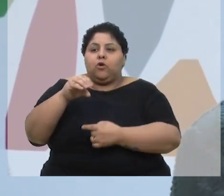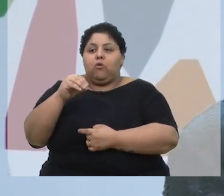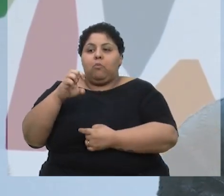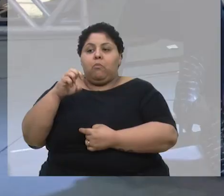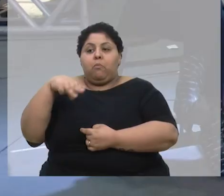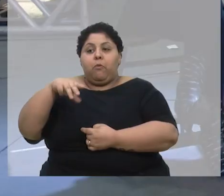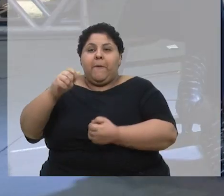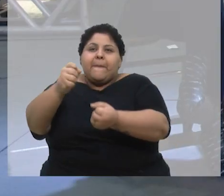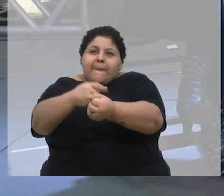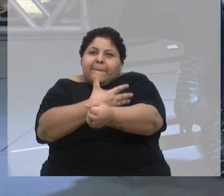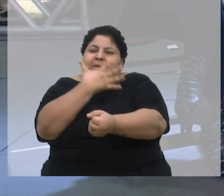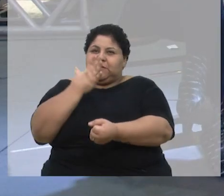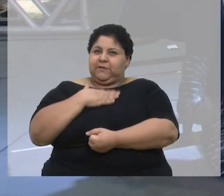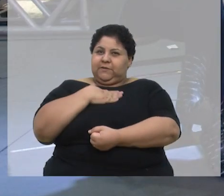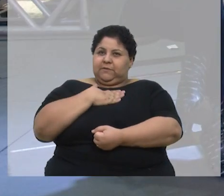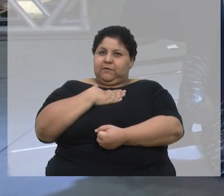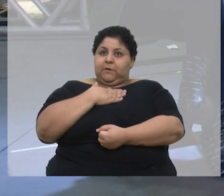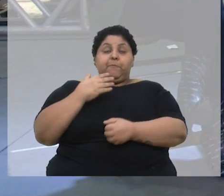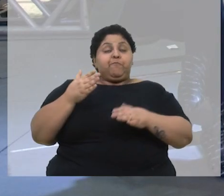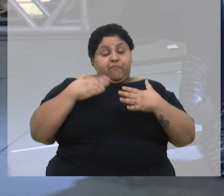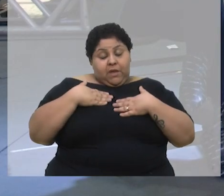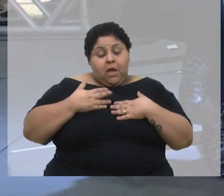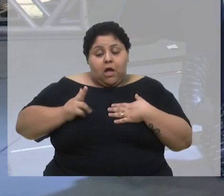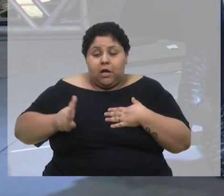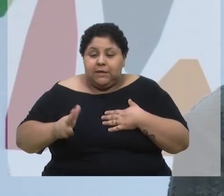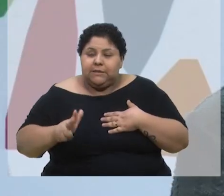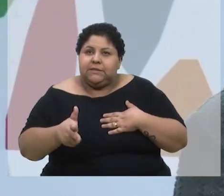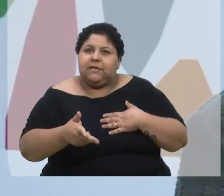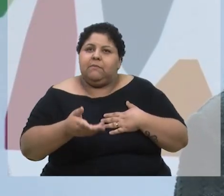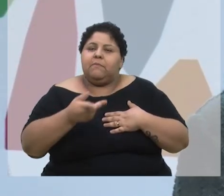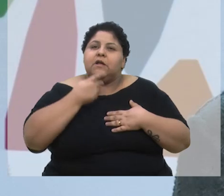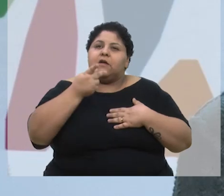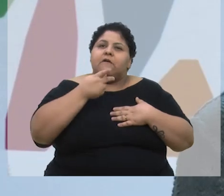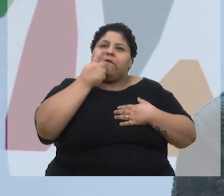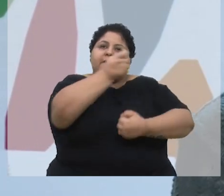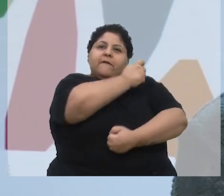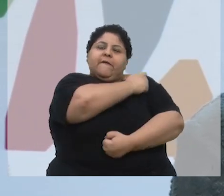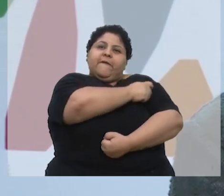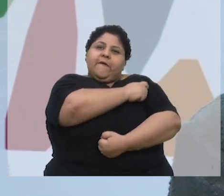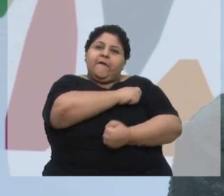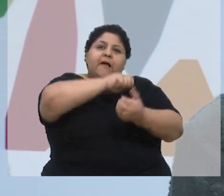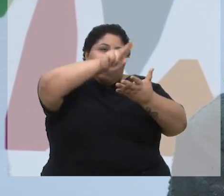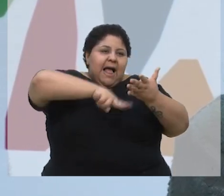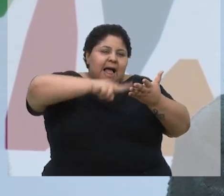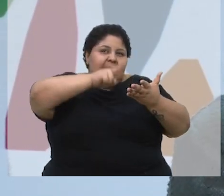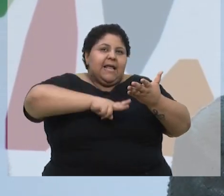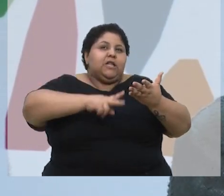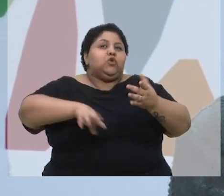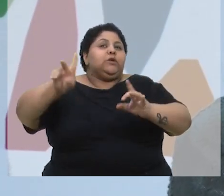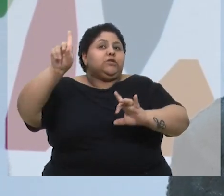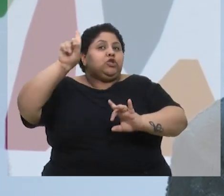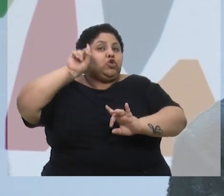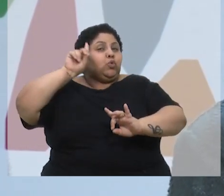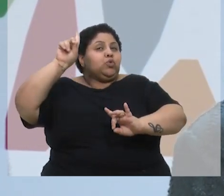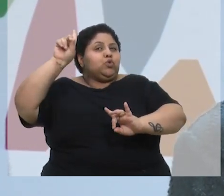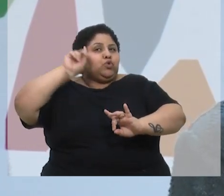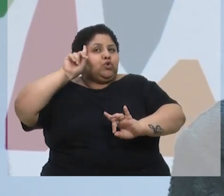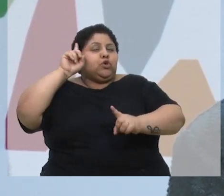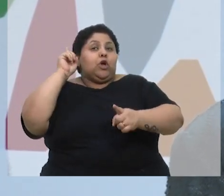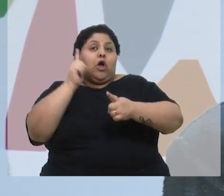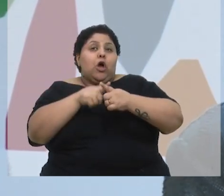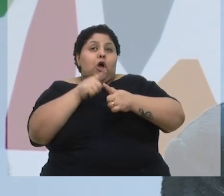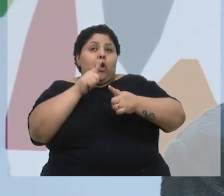Só que eu fiz o mestrado, então eu estudei as obras do Jorge Luiz Borges e do Simões Lopes Neto, a presença feminina,